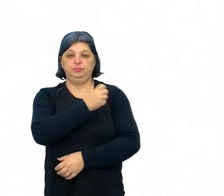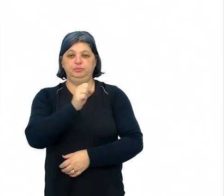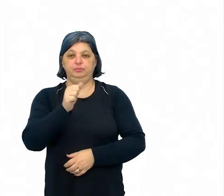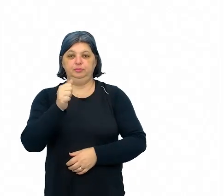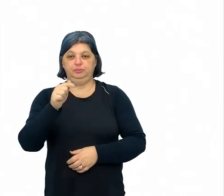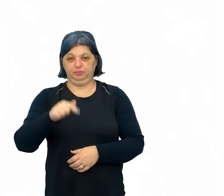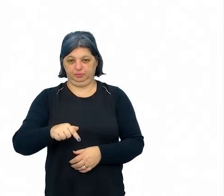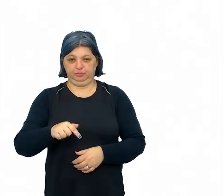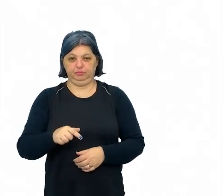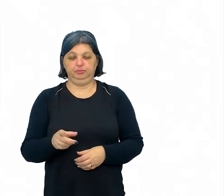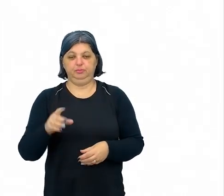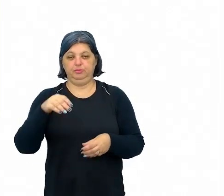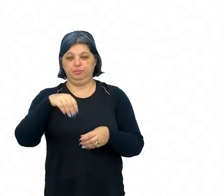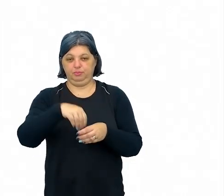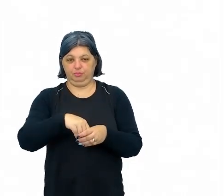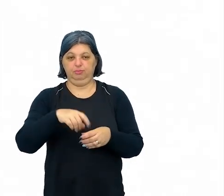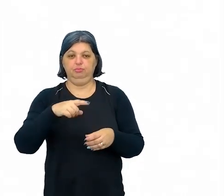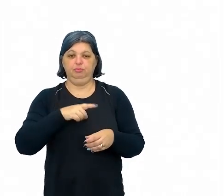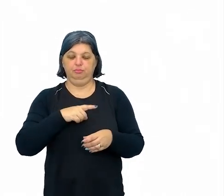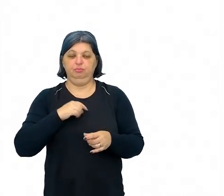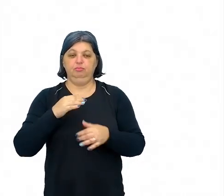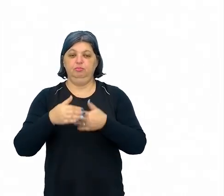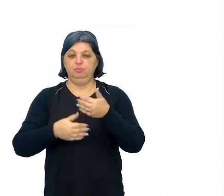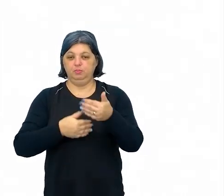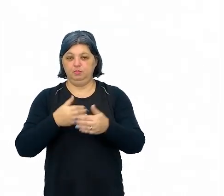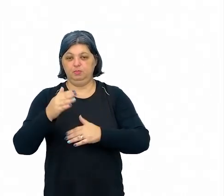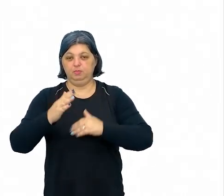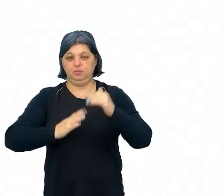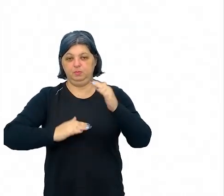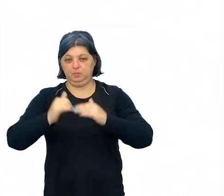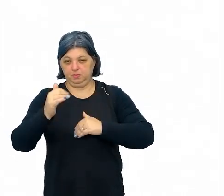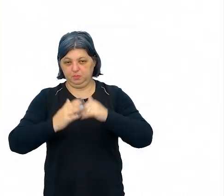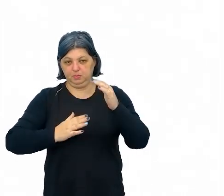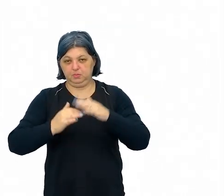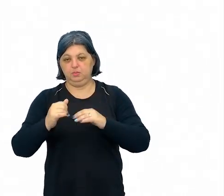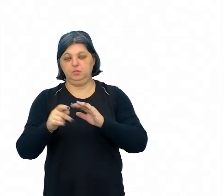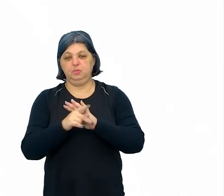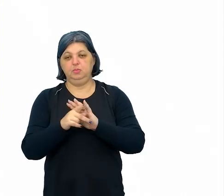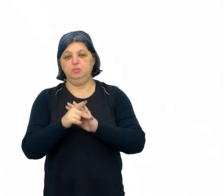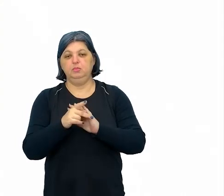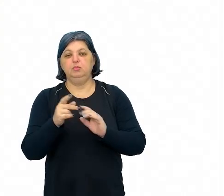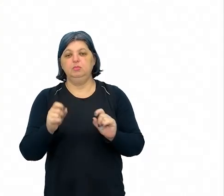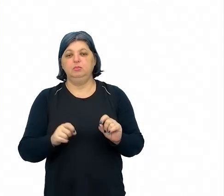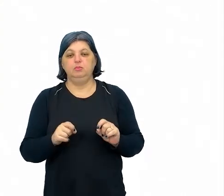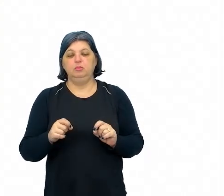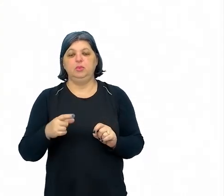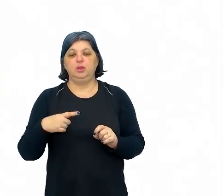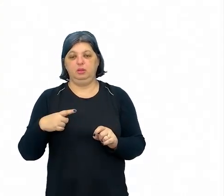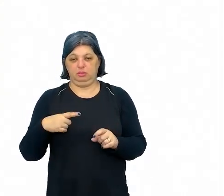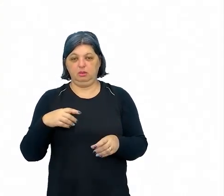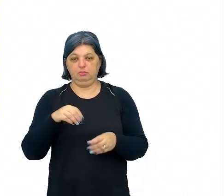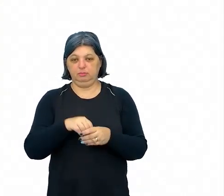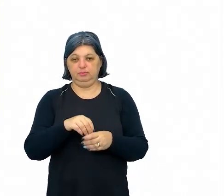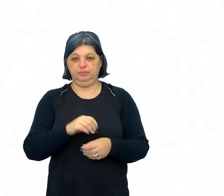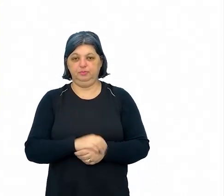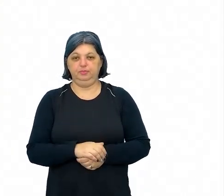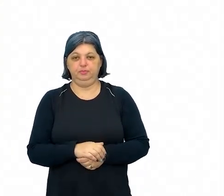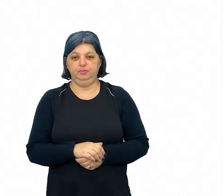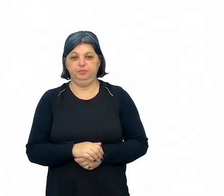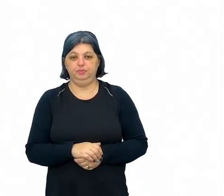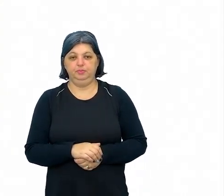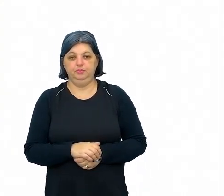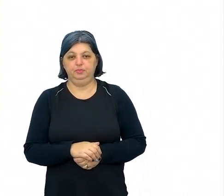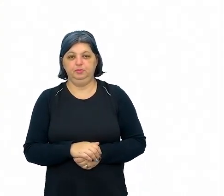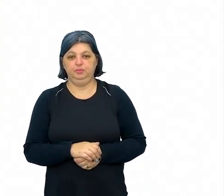Lá dentro, a gente desenvolve essa habilidade, porque esse objeto ele está contido aqui dentro, né, desta